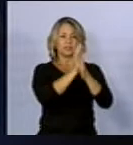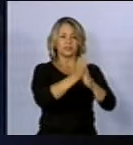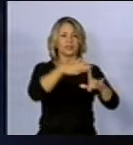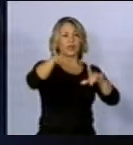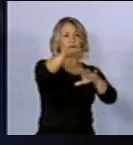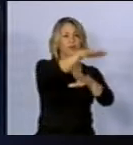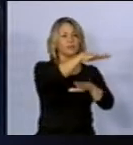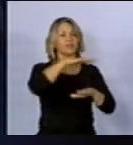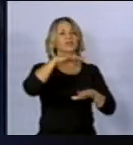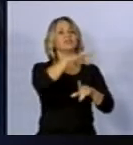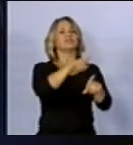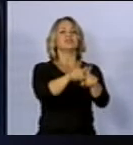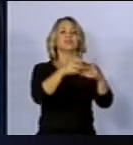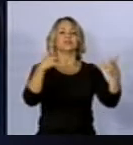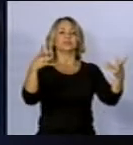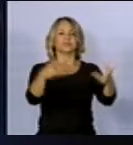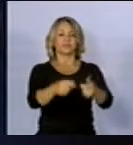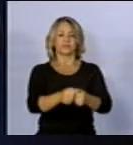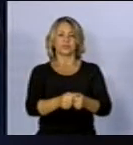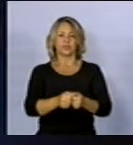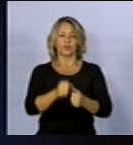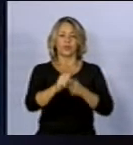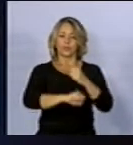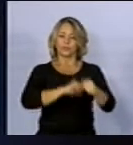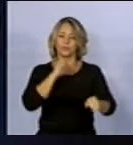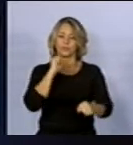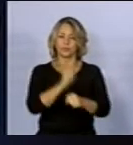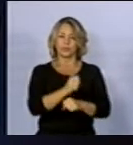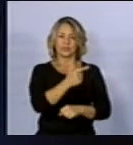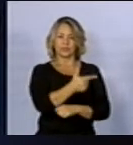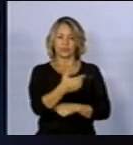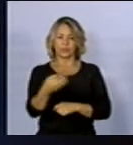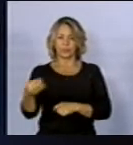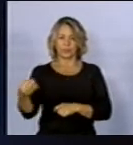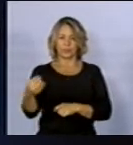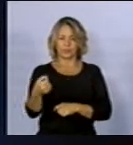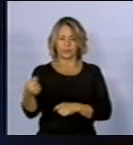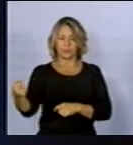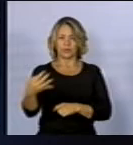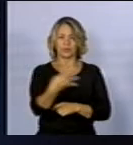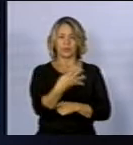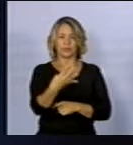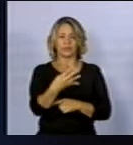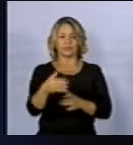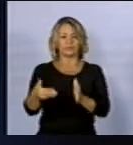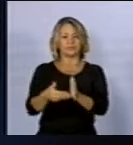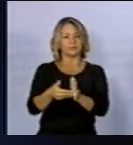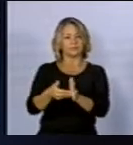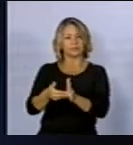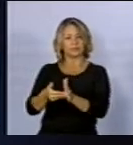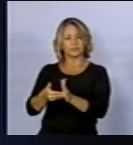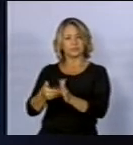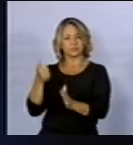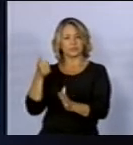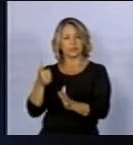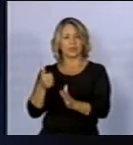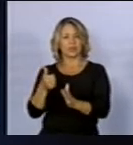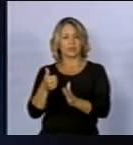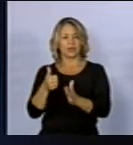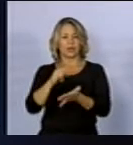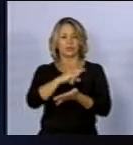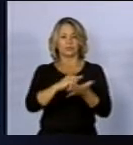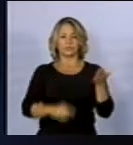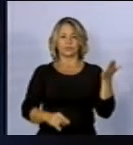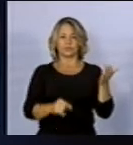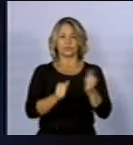licenciamento ambiental em 2004 quando Foi retirada a a a liminar concedida pelo